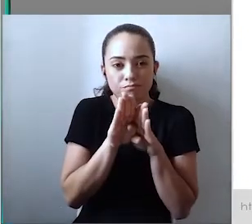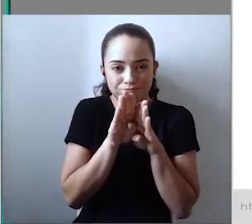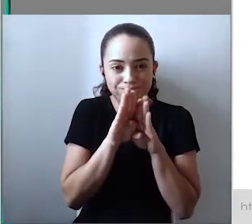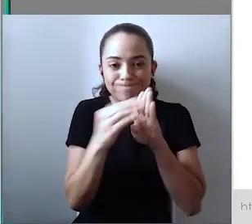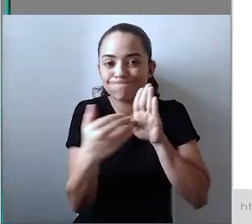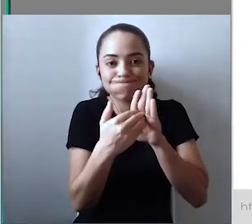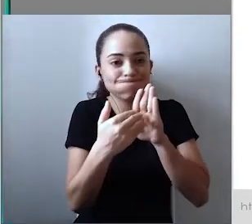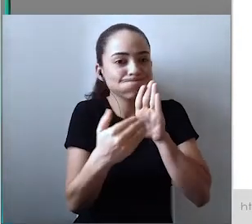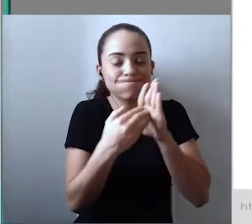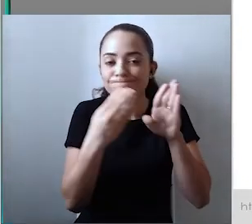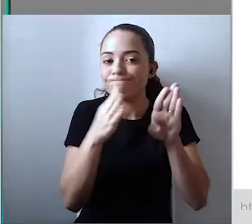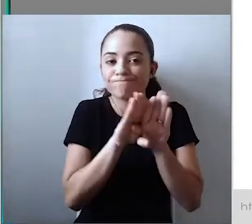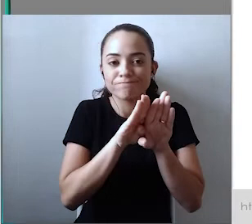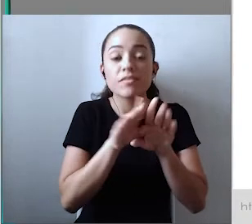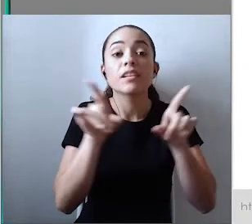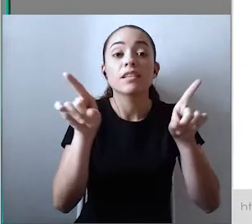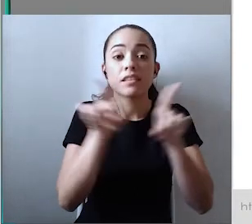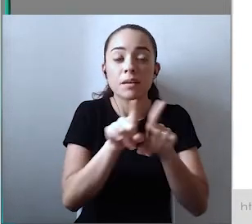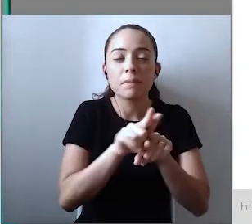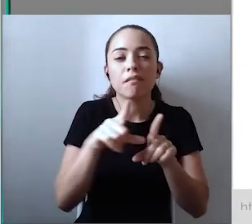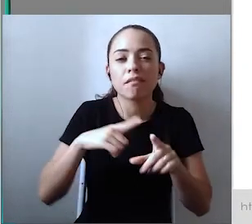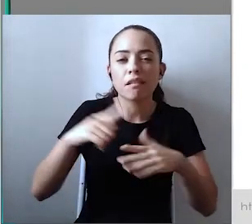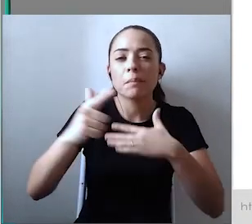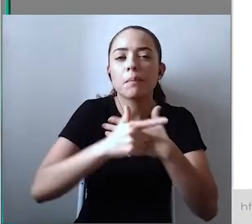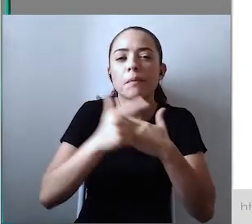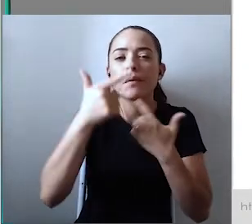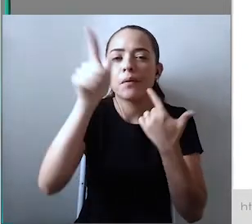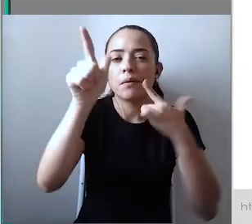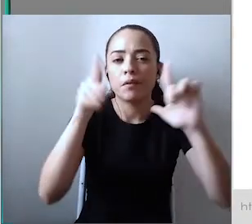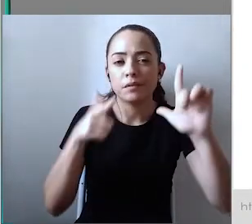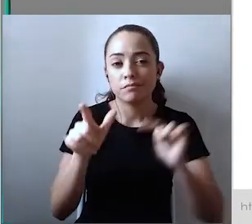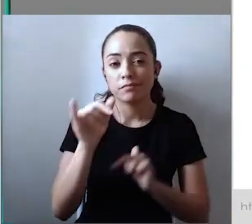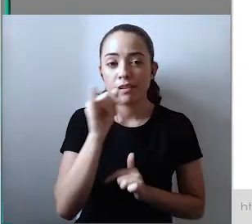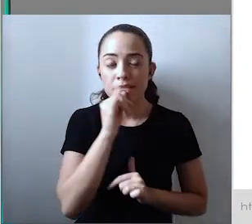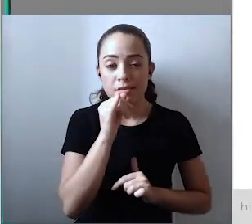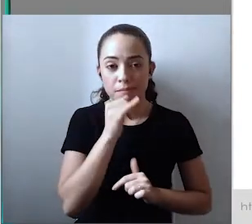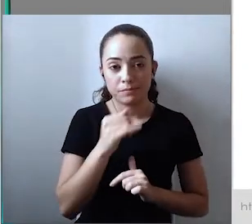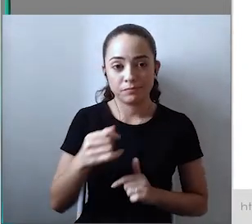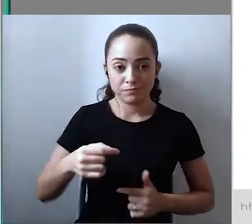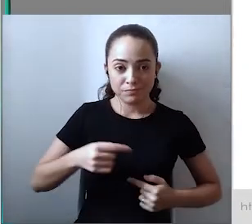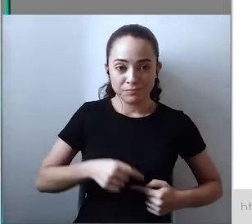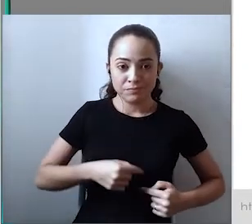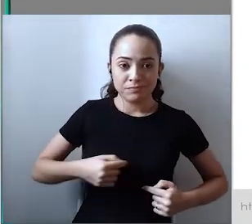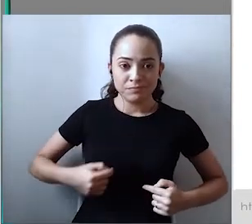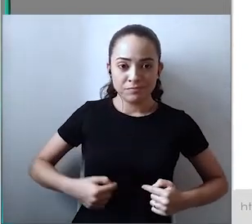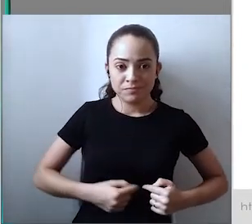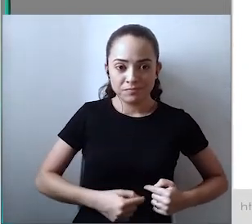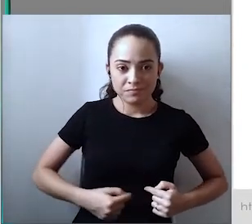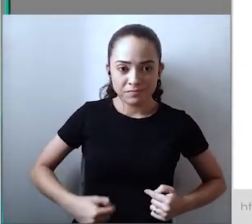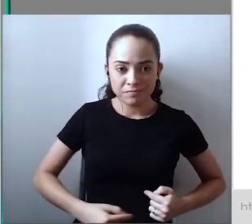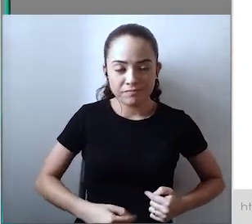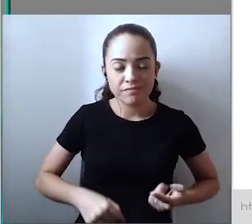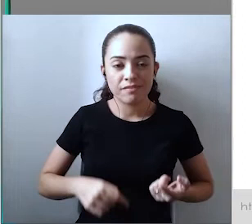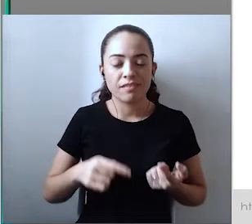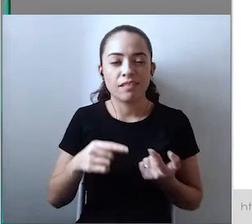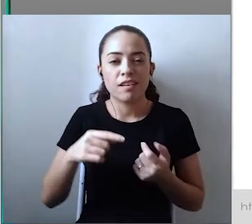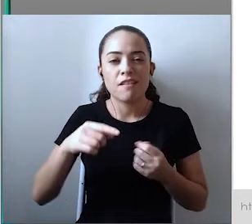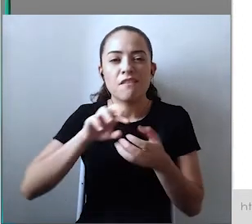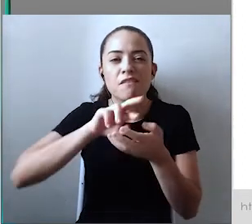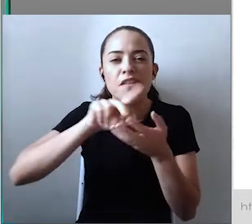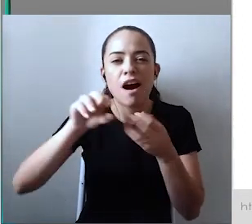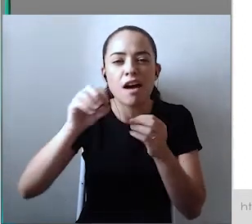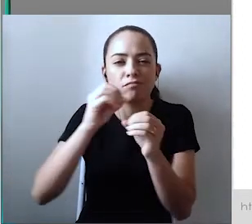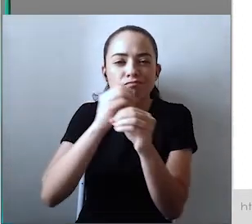adesão forte, as zônulas ocludentes carregam outras funções, tais como no intestino, impedem a difusão